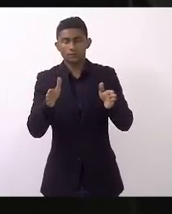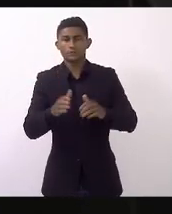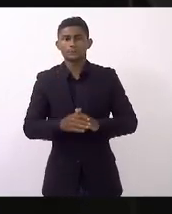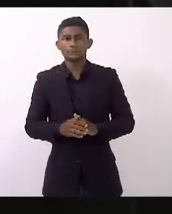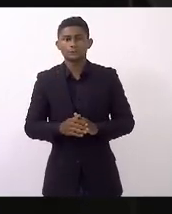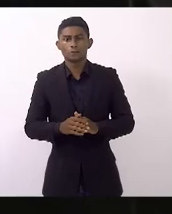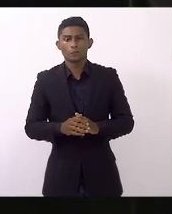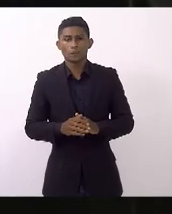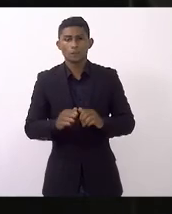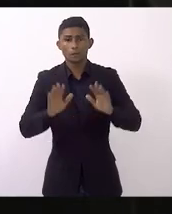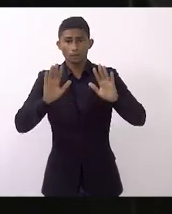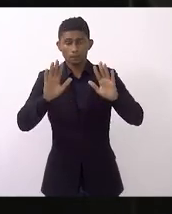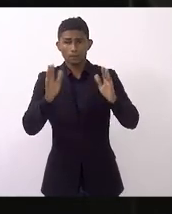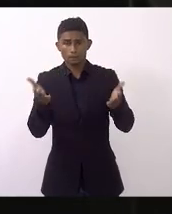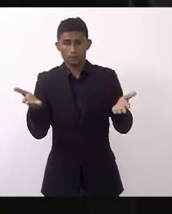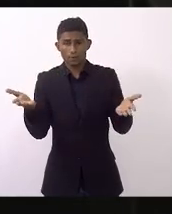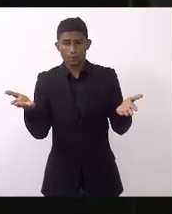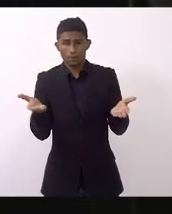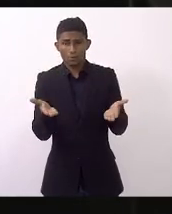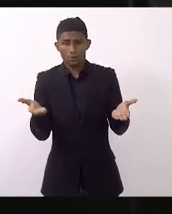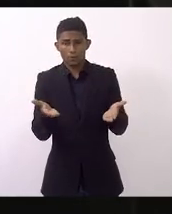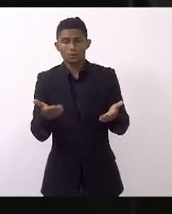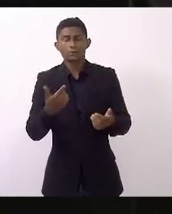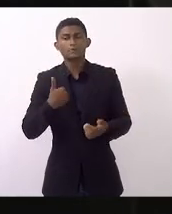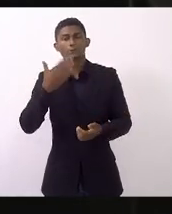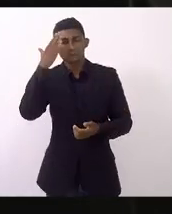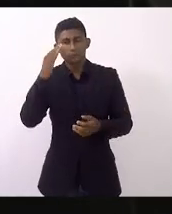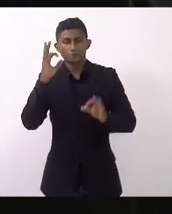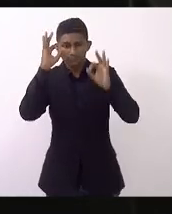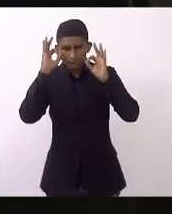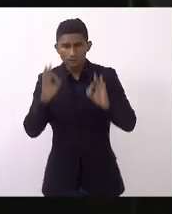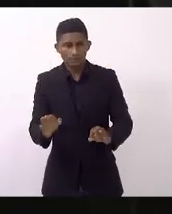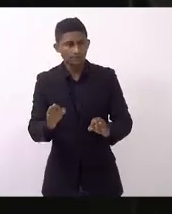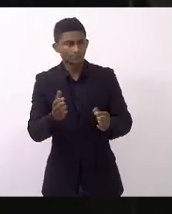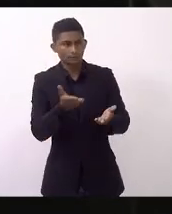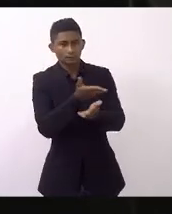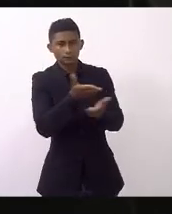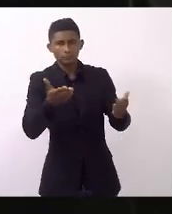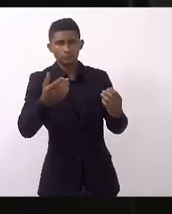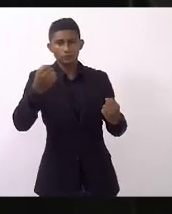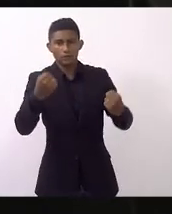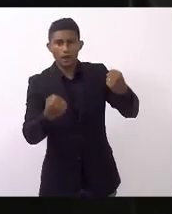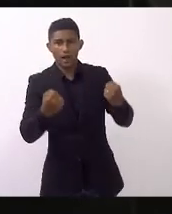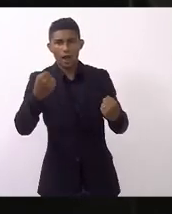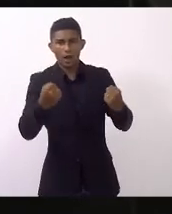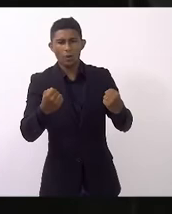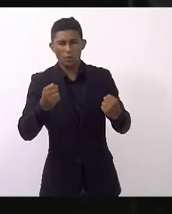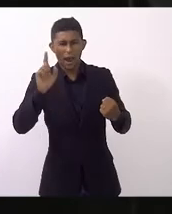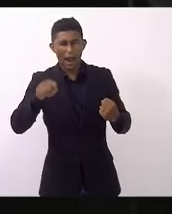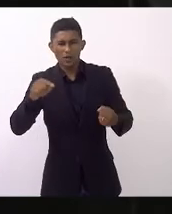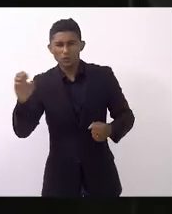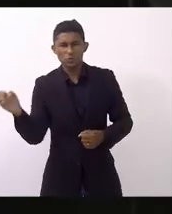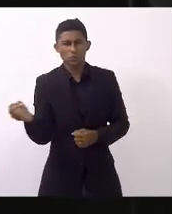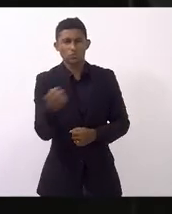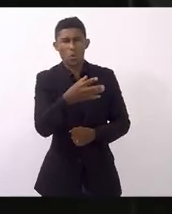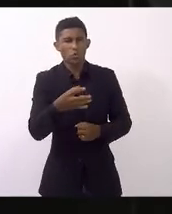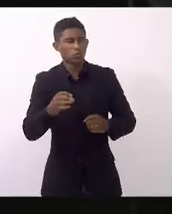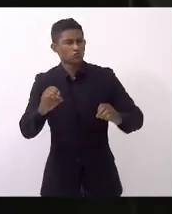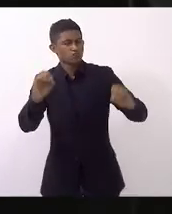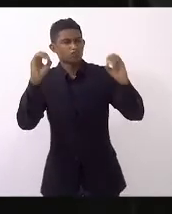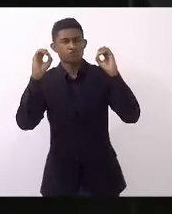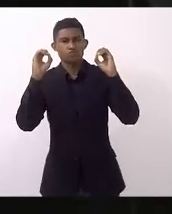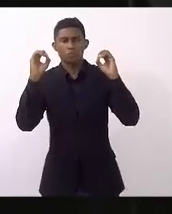hoje eu tenho certeza que os veículos não eram zero, porque um